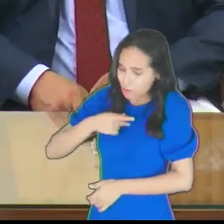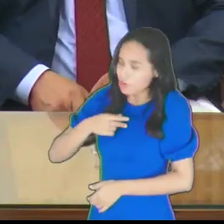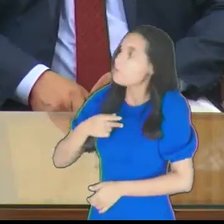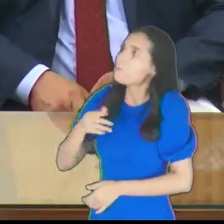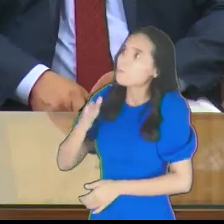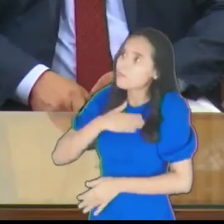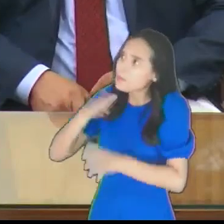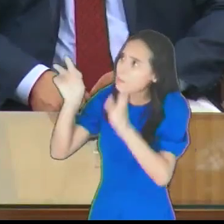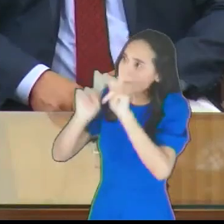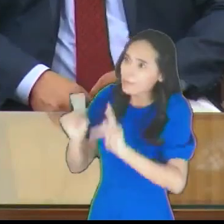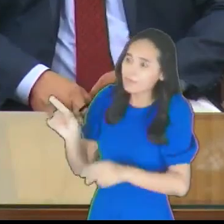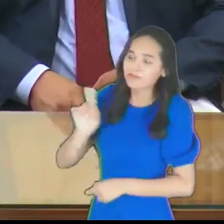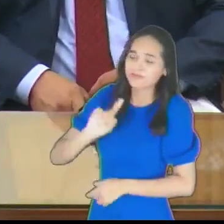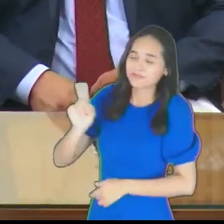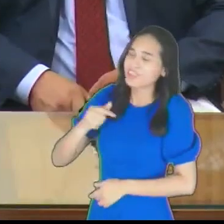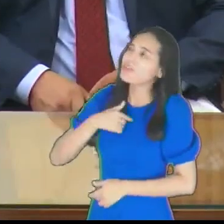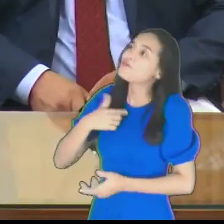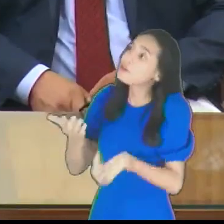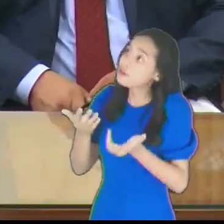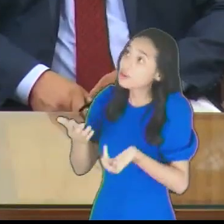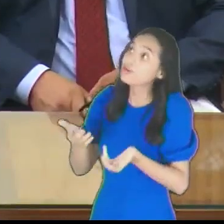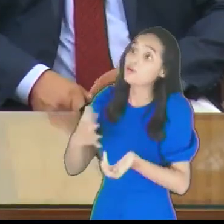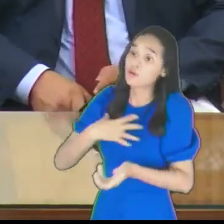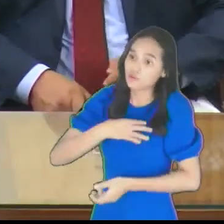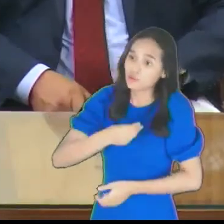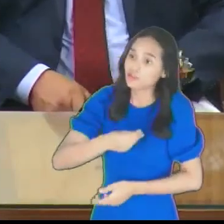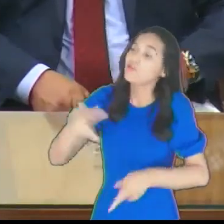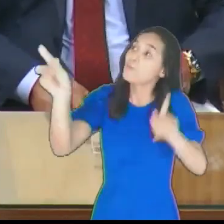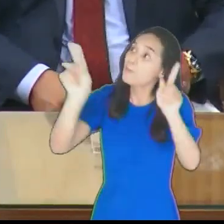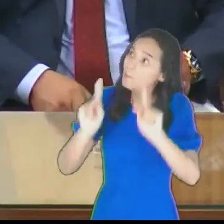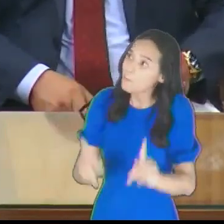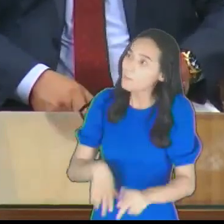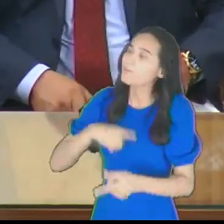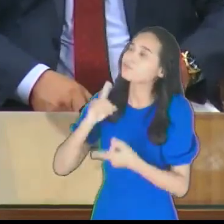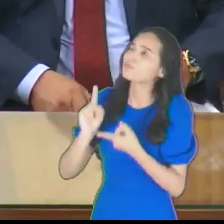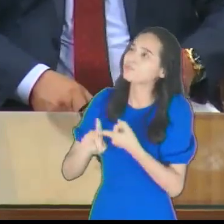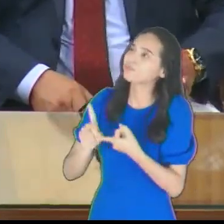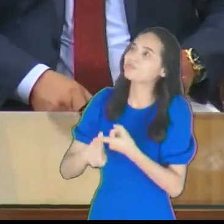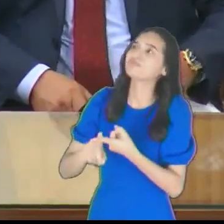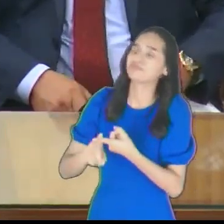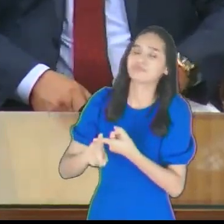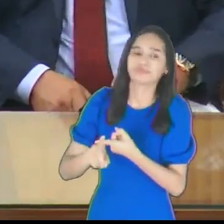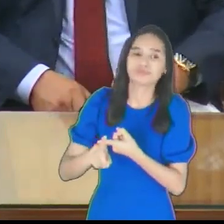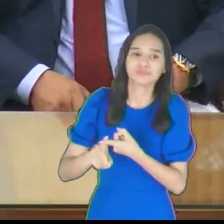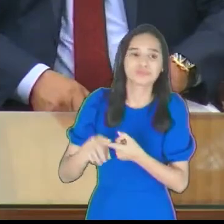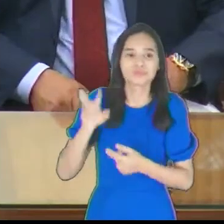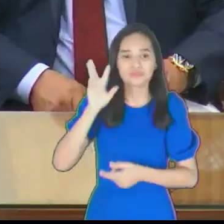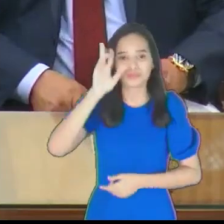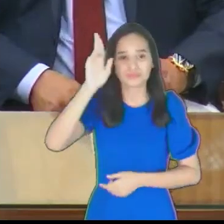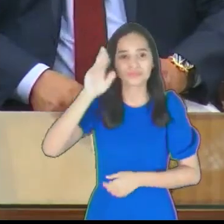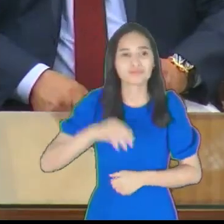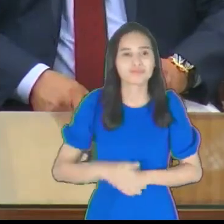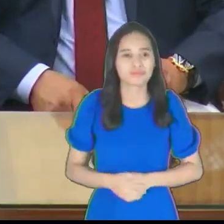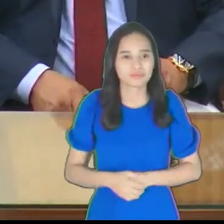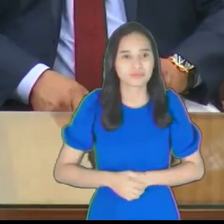paz, eu quero a paz dos meus filhos, dos meus netos e dos meus bisnetos, Senhor.